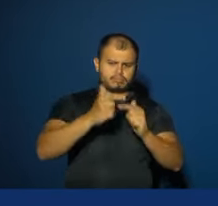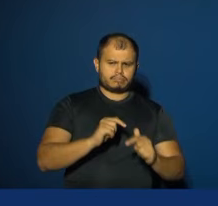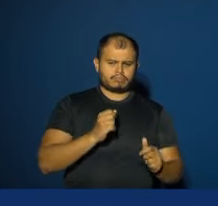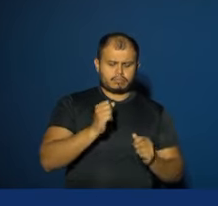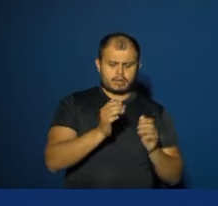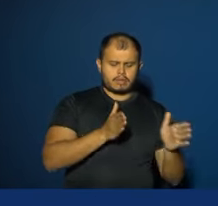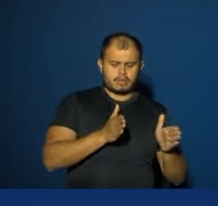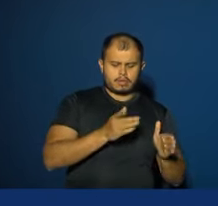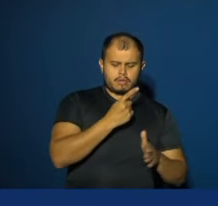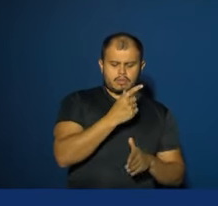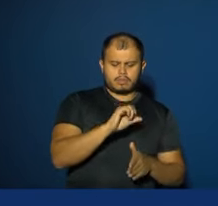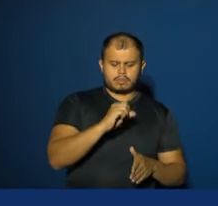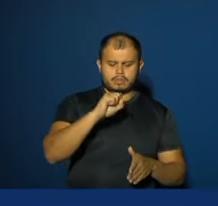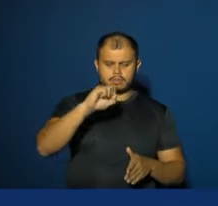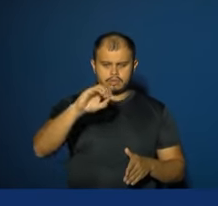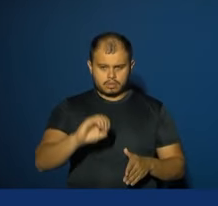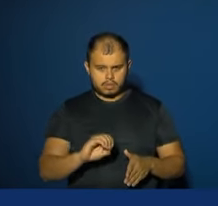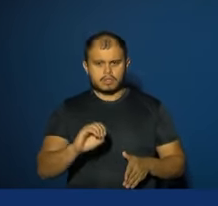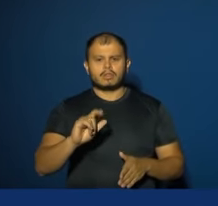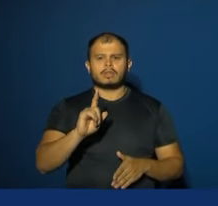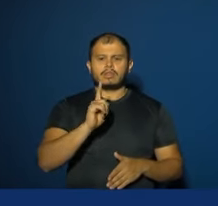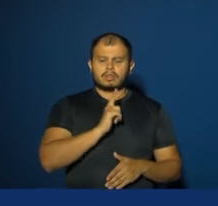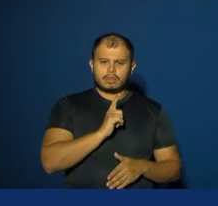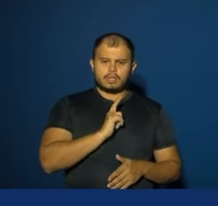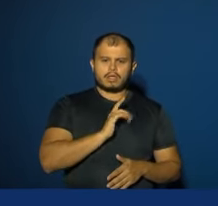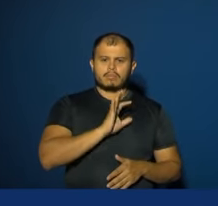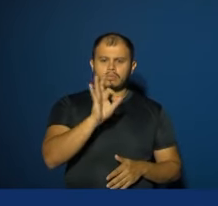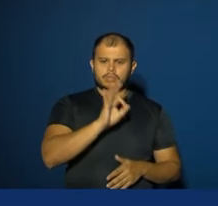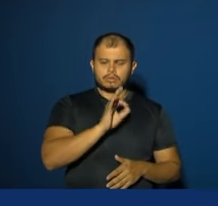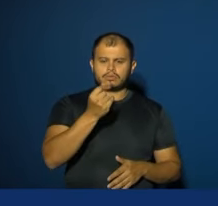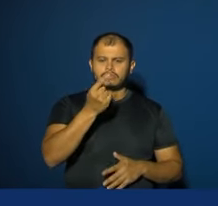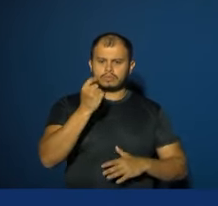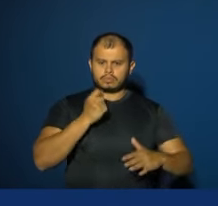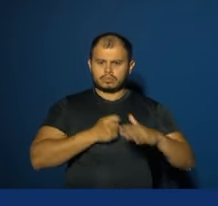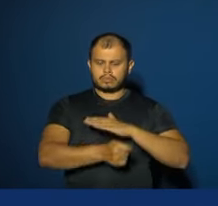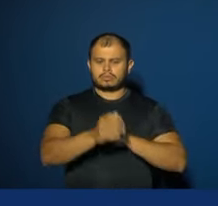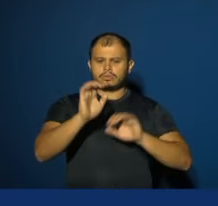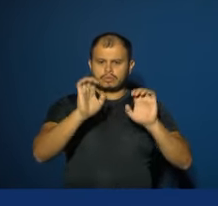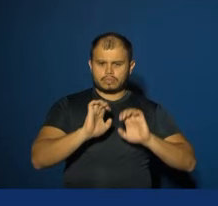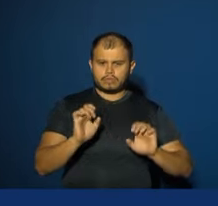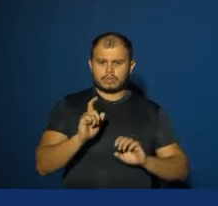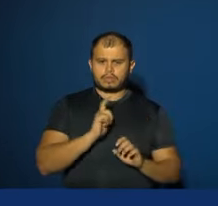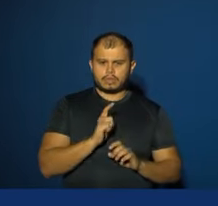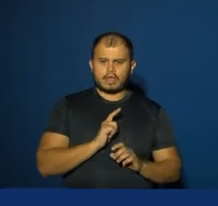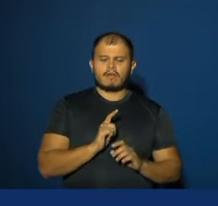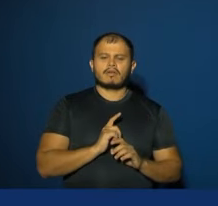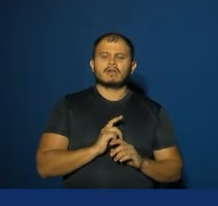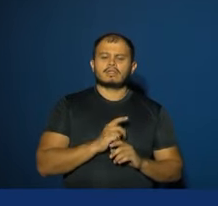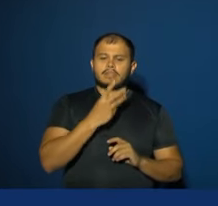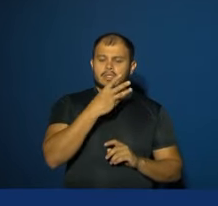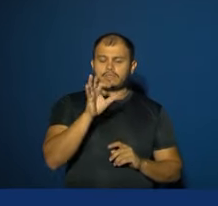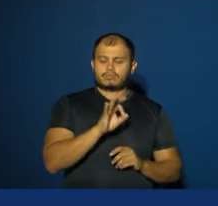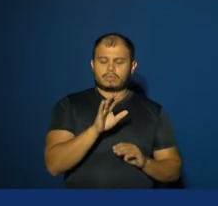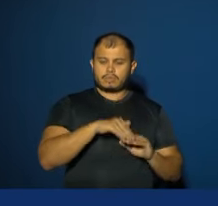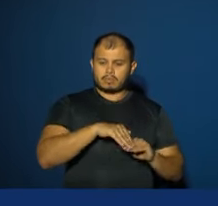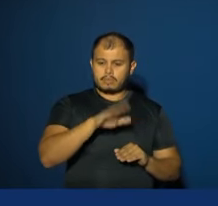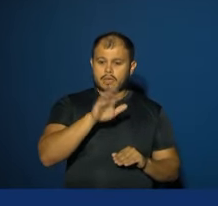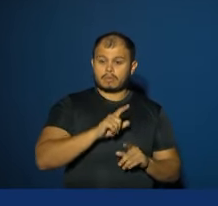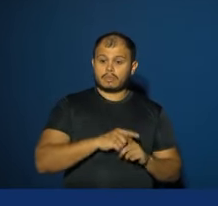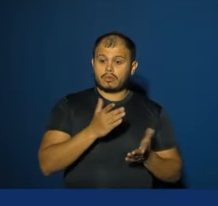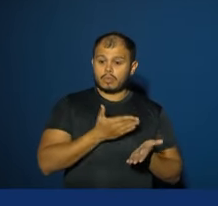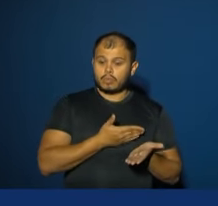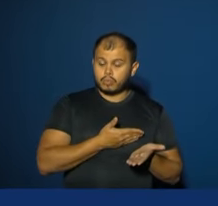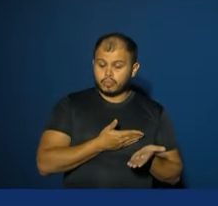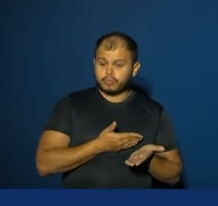80 não é onde o o o percentual de investimento em infraestrutura estava acima dos 3% Mas a partir daí tem